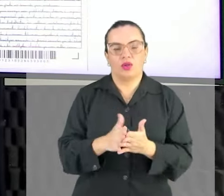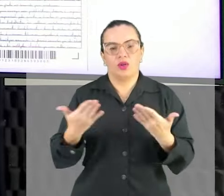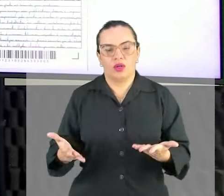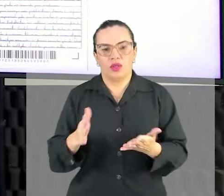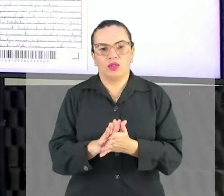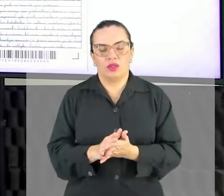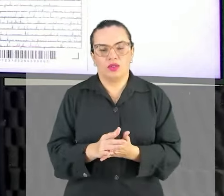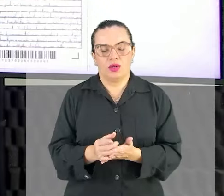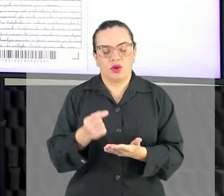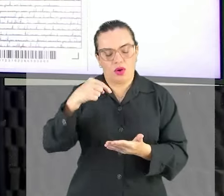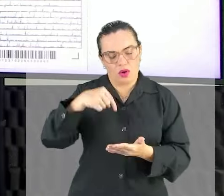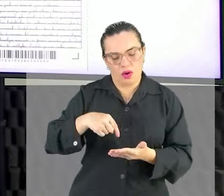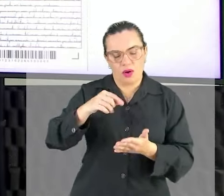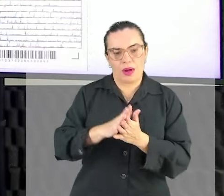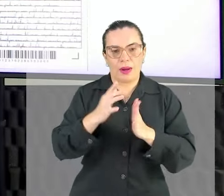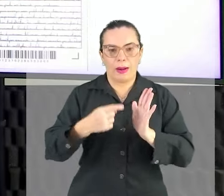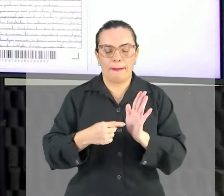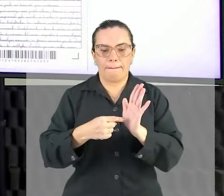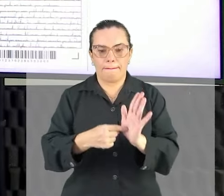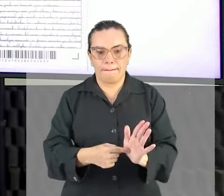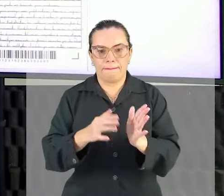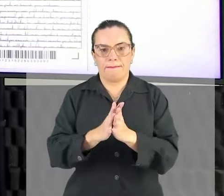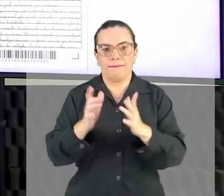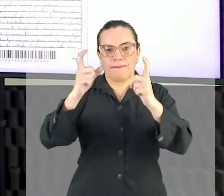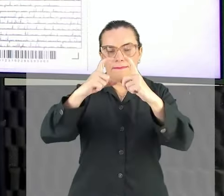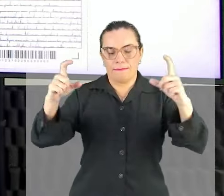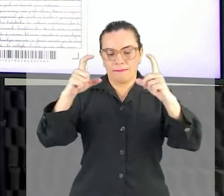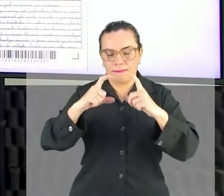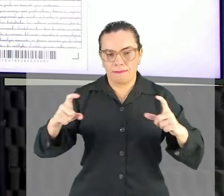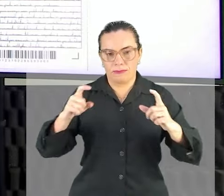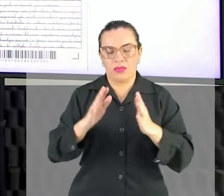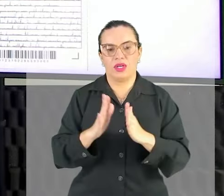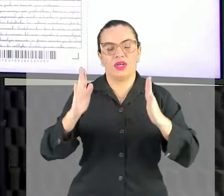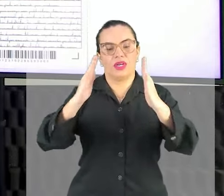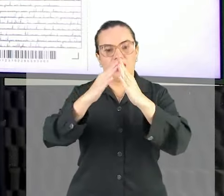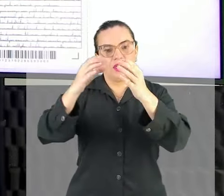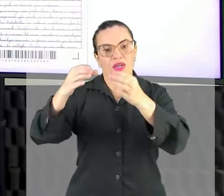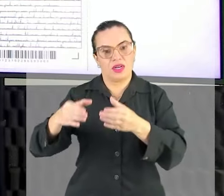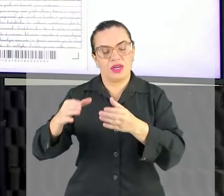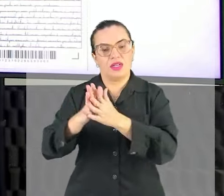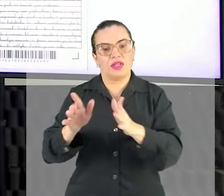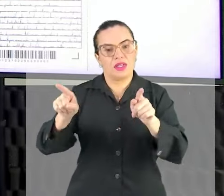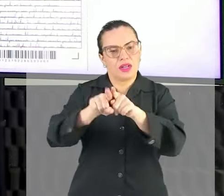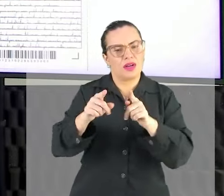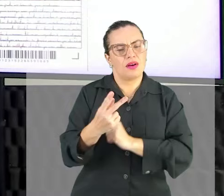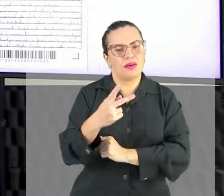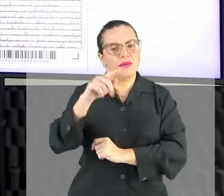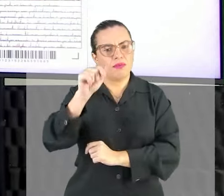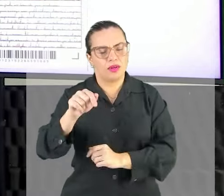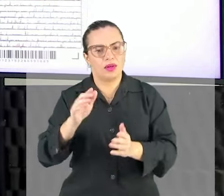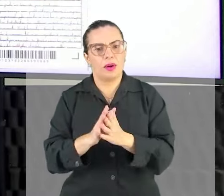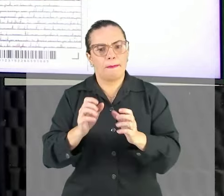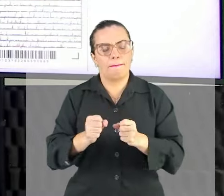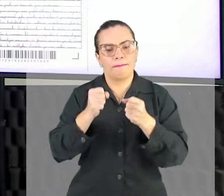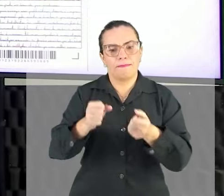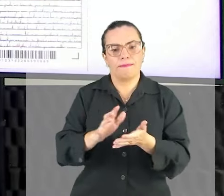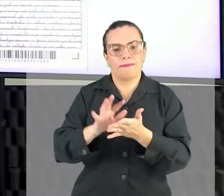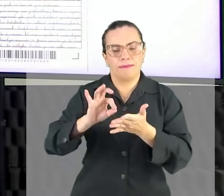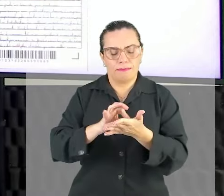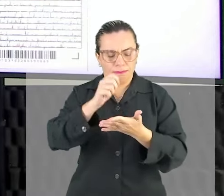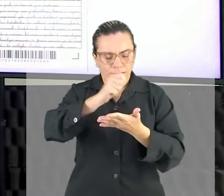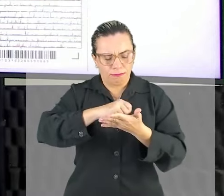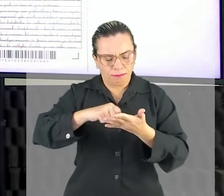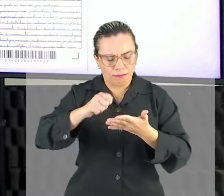aqui mostrando a vocês parágrafo por parágrafo, você aí em casa também tem a oportunidade de corrigir aquilo